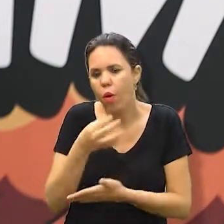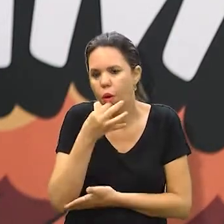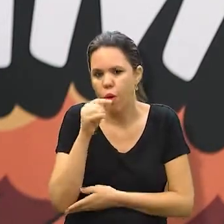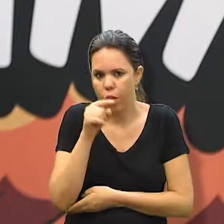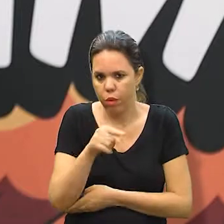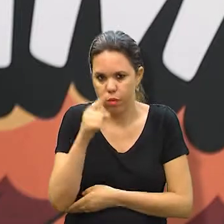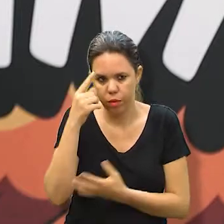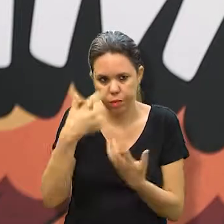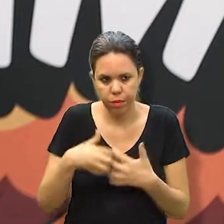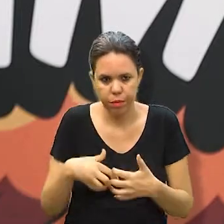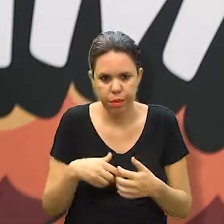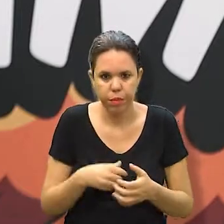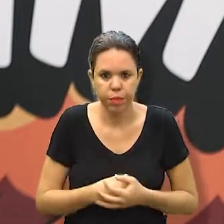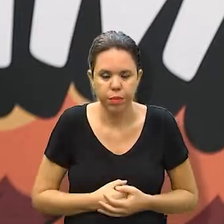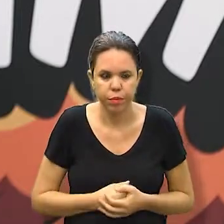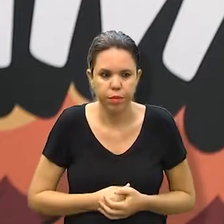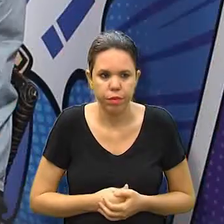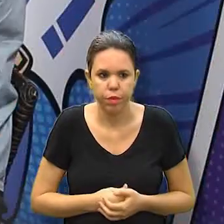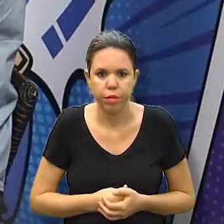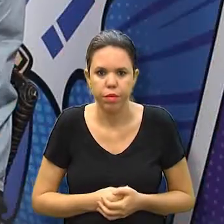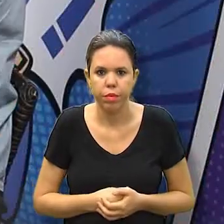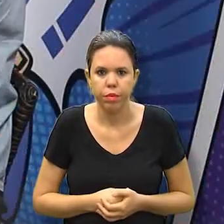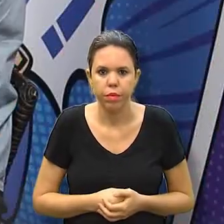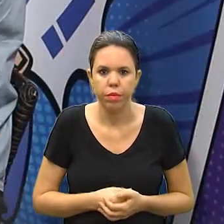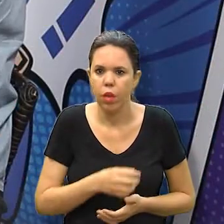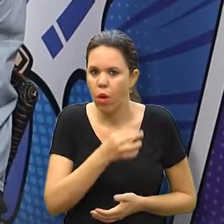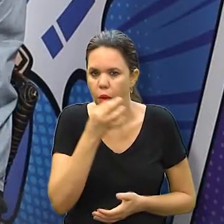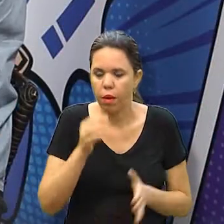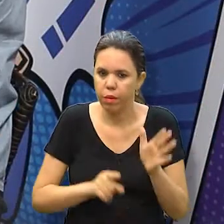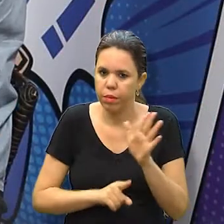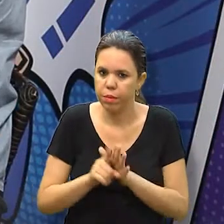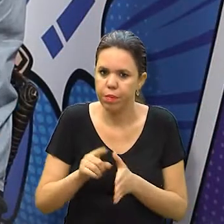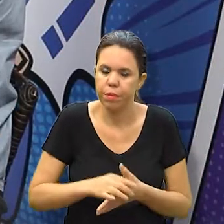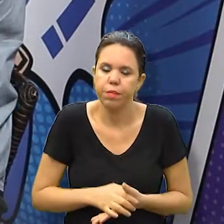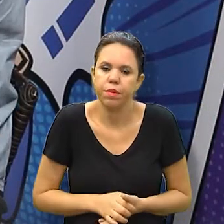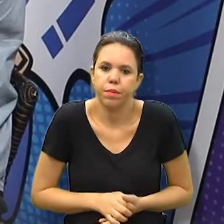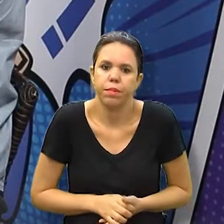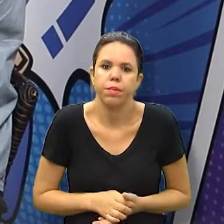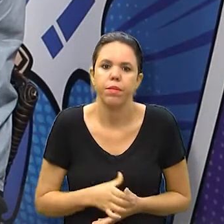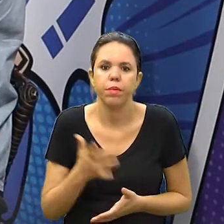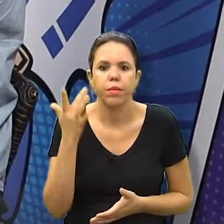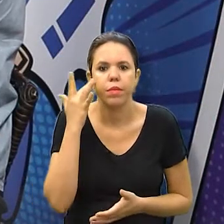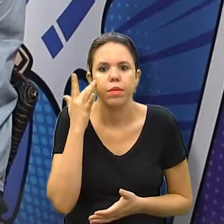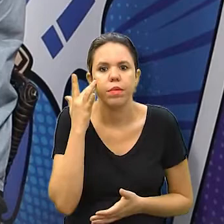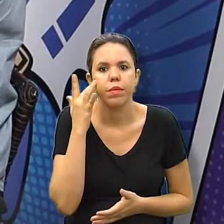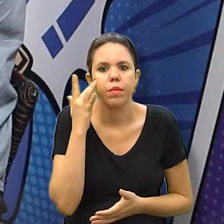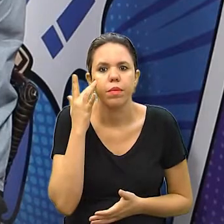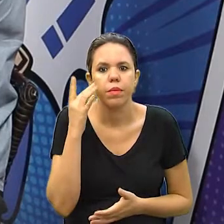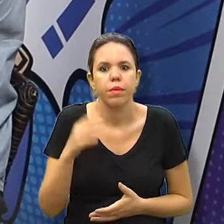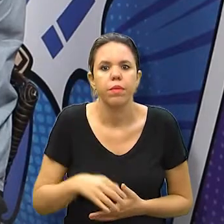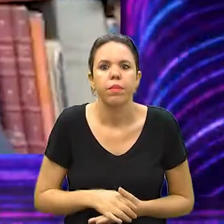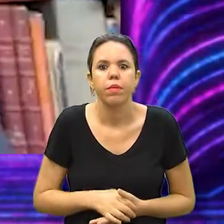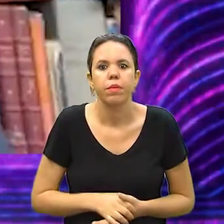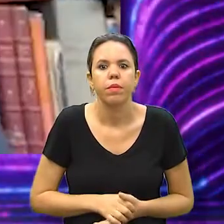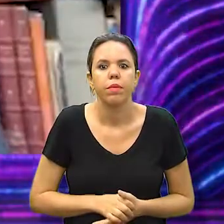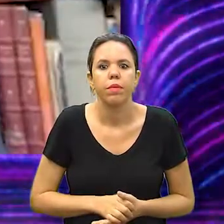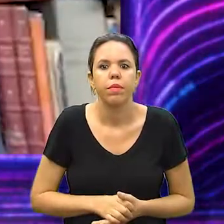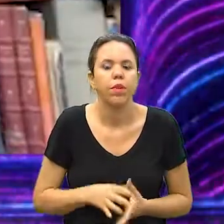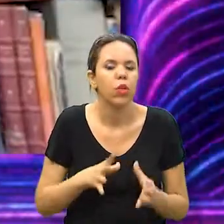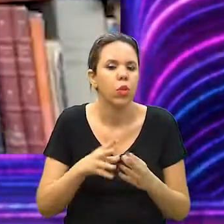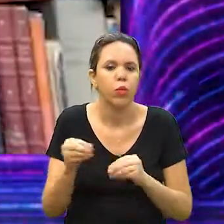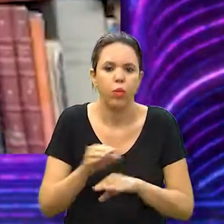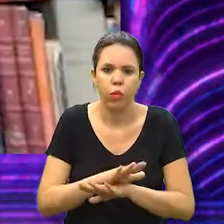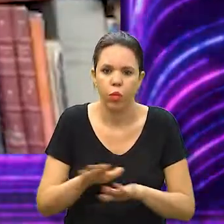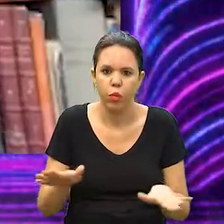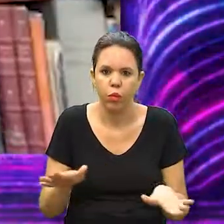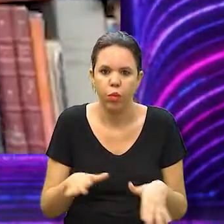sua opinião, a sua reflexão? Olha, é uma ótima pergunta. Eu acho que não vai